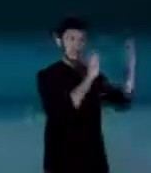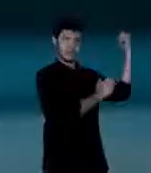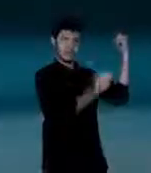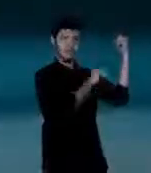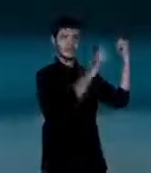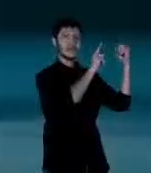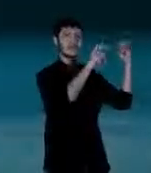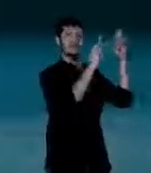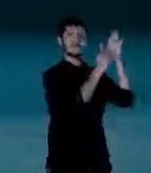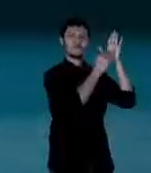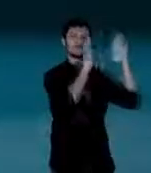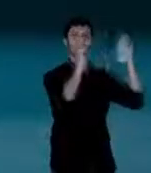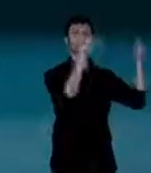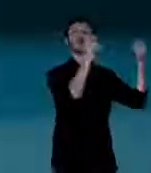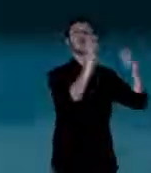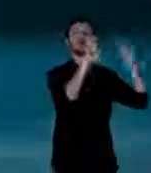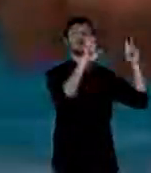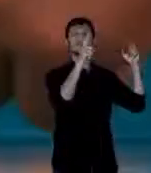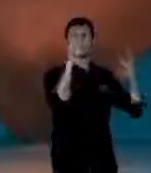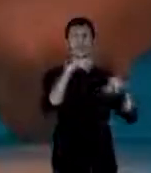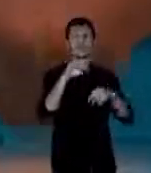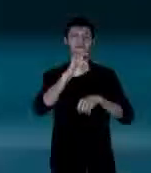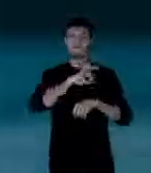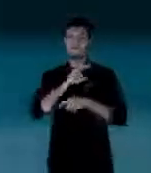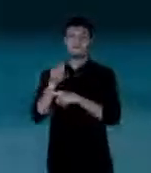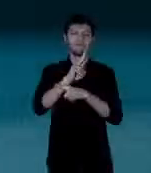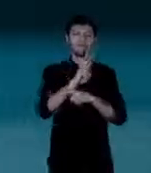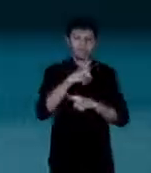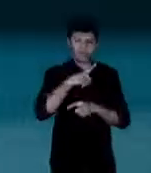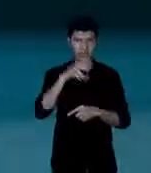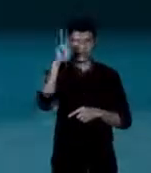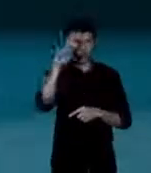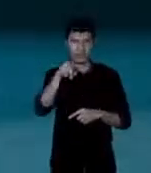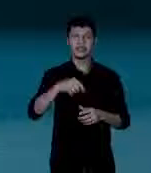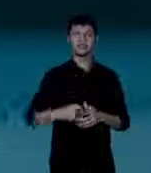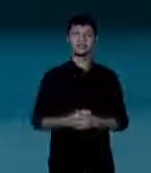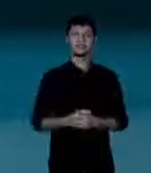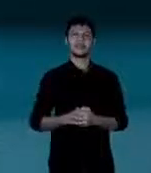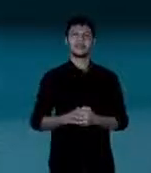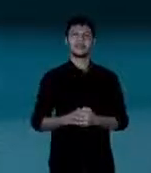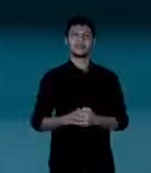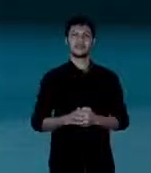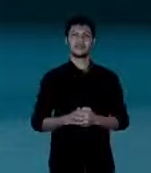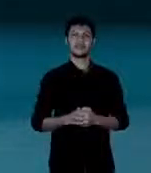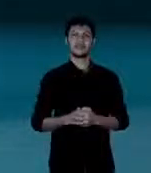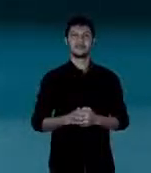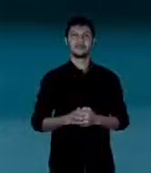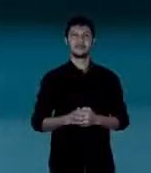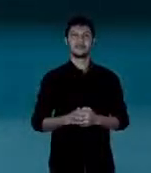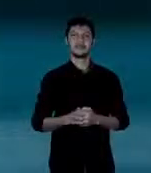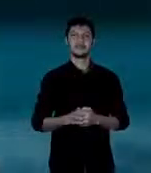Você tem 5 segundos para lembrar uma proposta do Amazonino para a segurança.